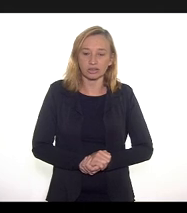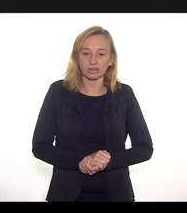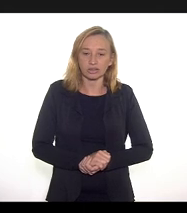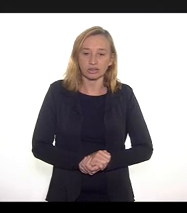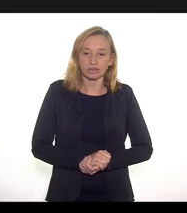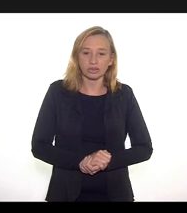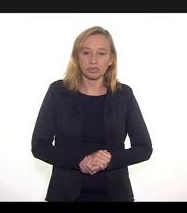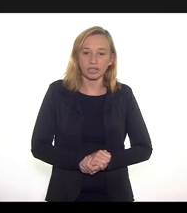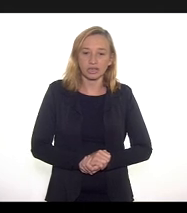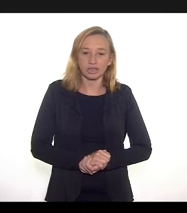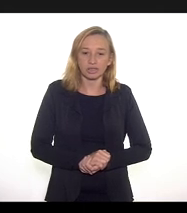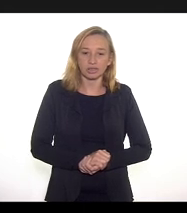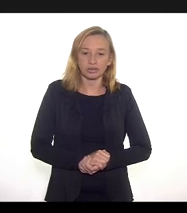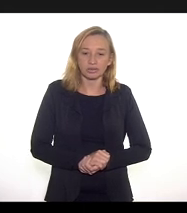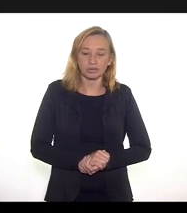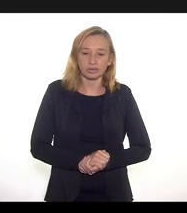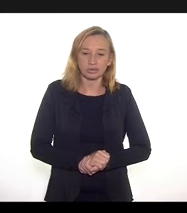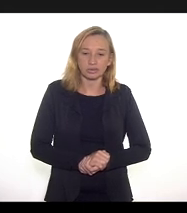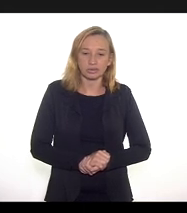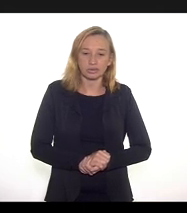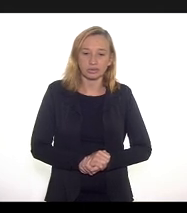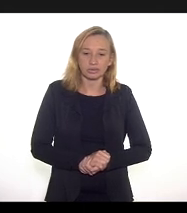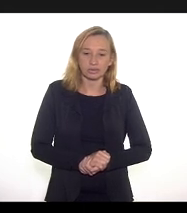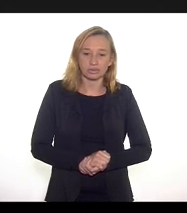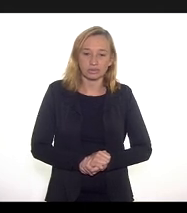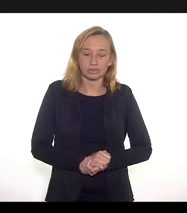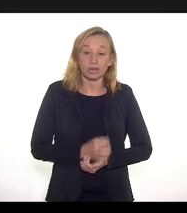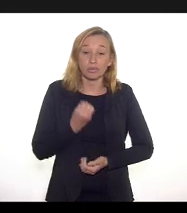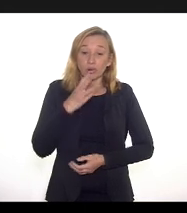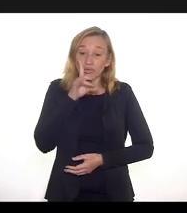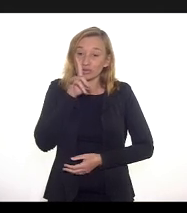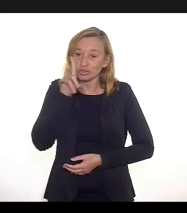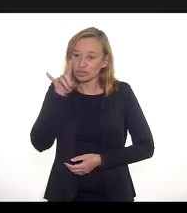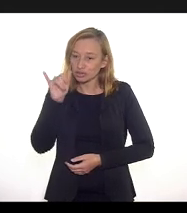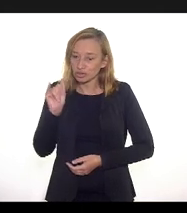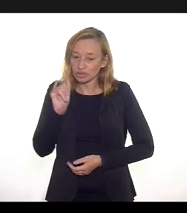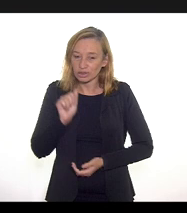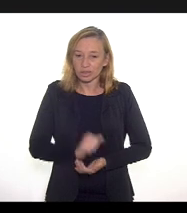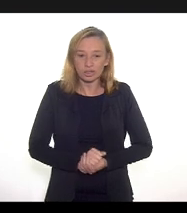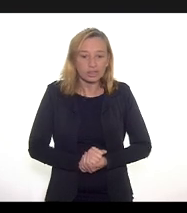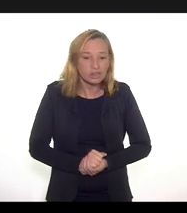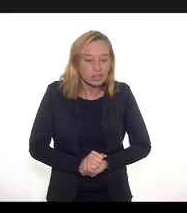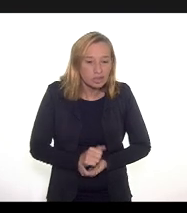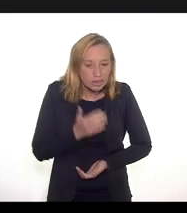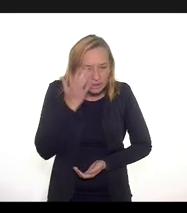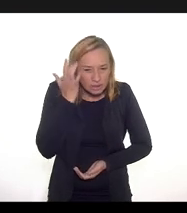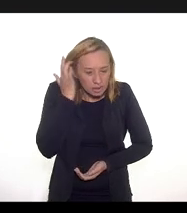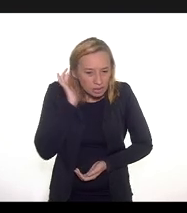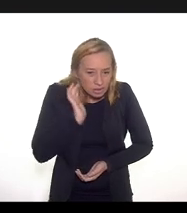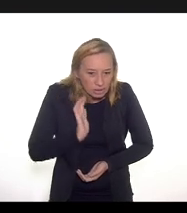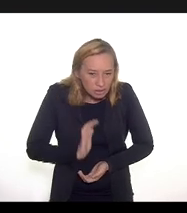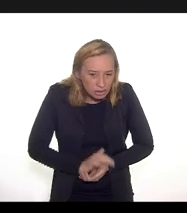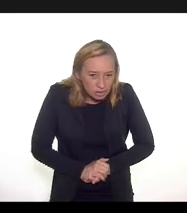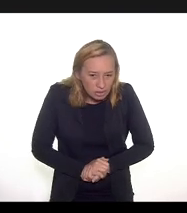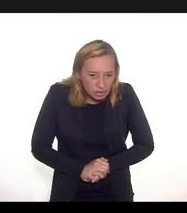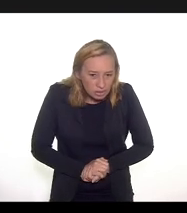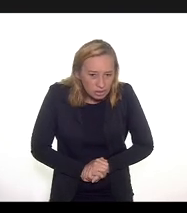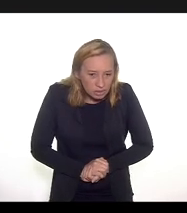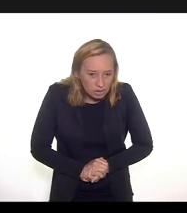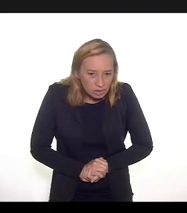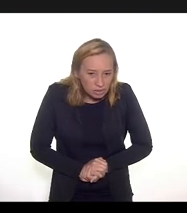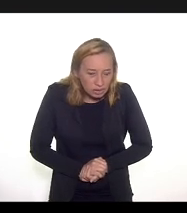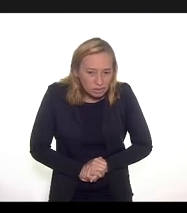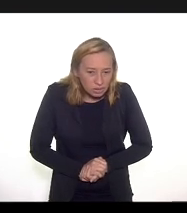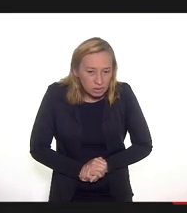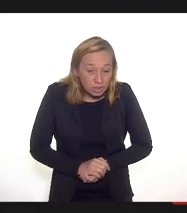Já falou, Ederson? Oi, olá, gente, bom dia, né? Perdão porque eu tô na rua, então o som deve sair meio fuxo por causa